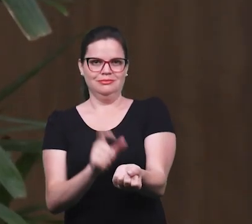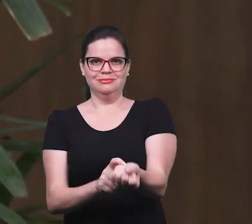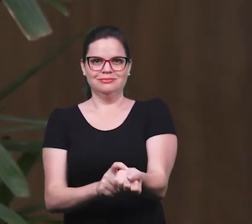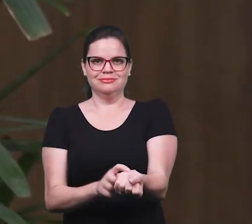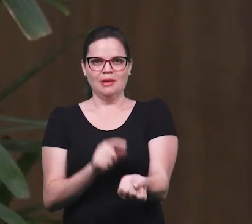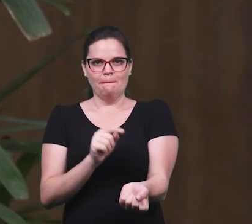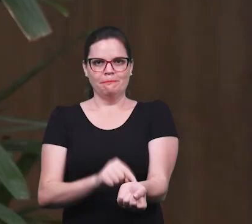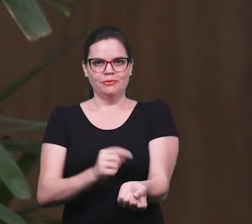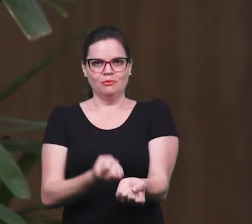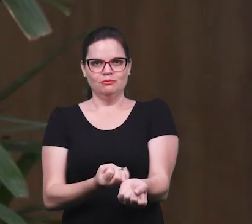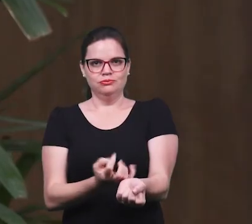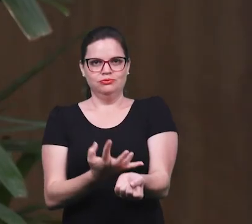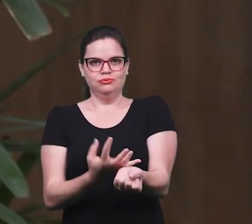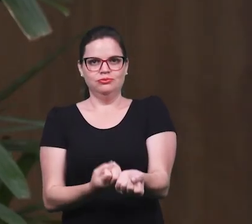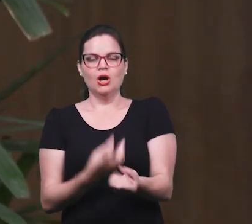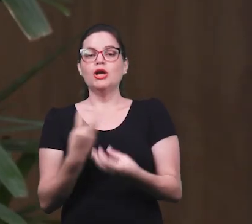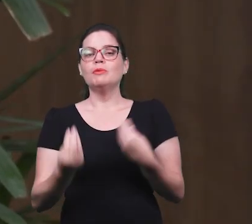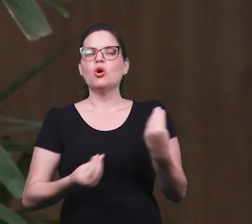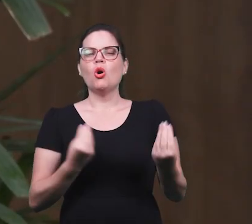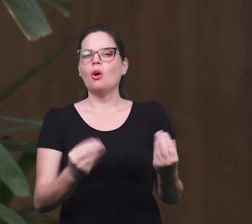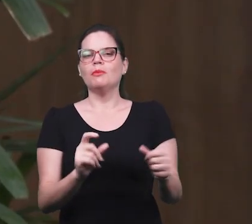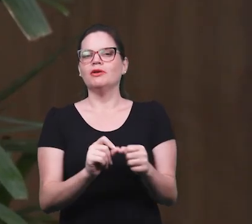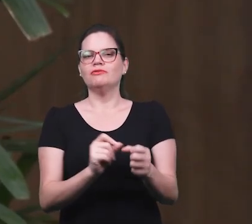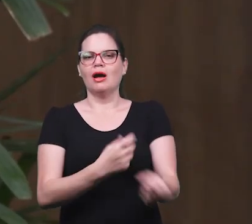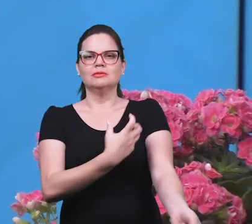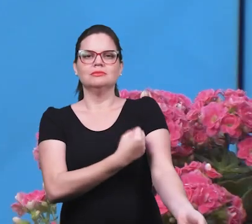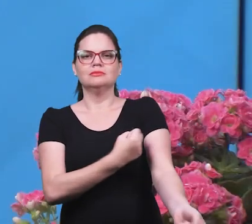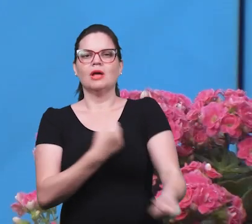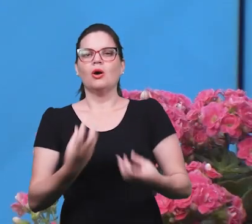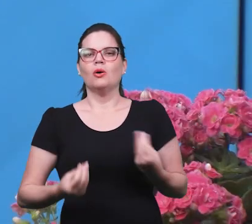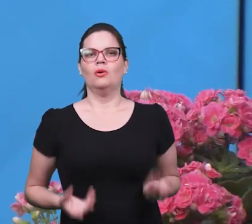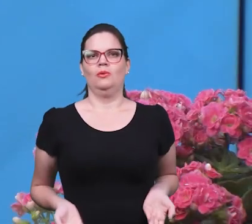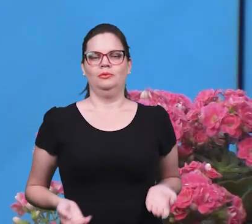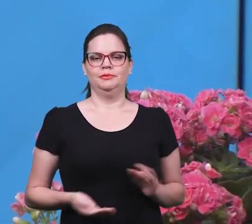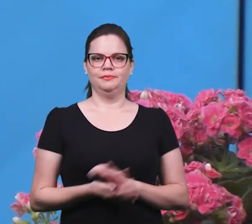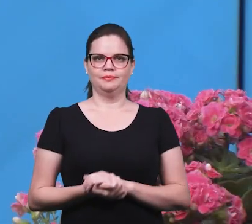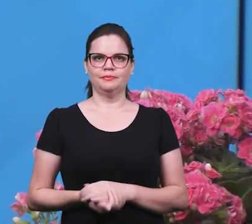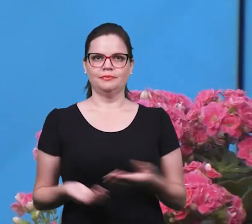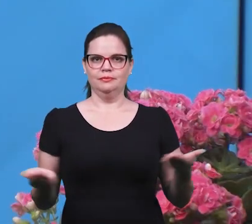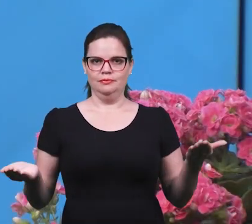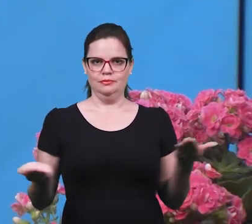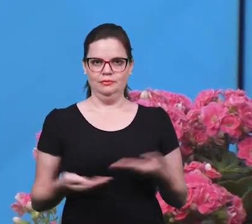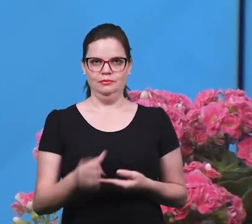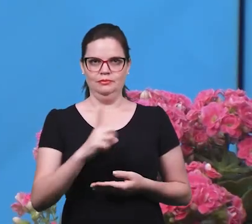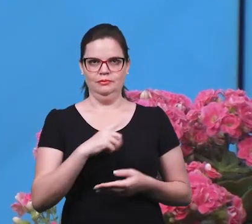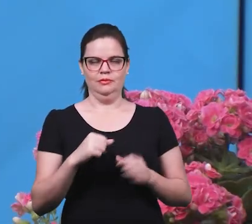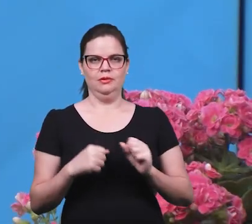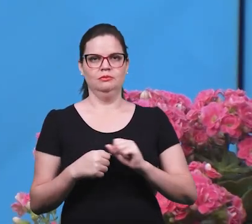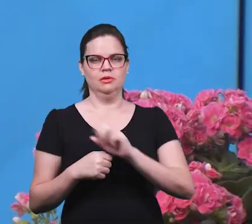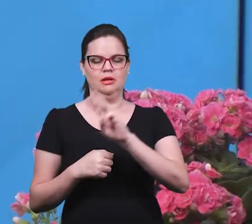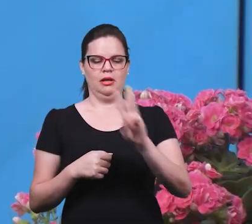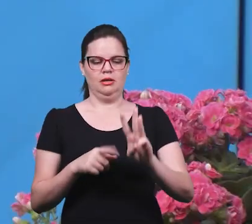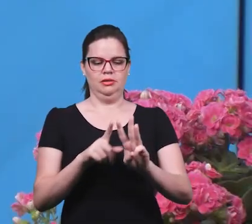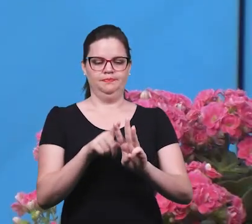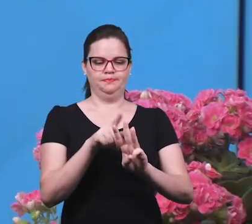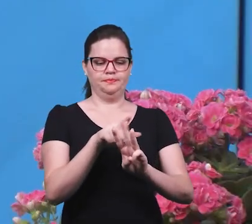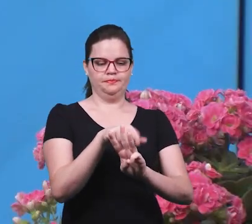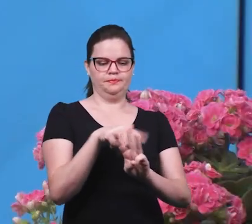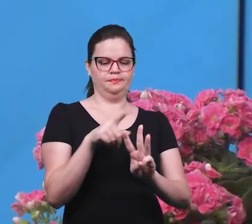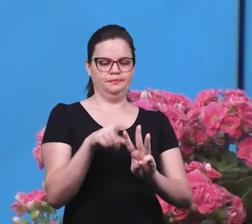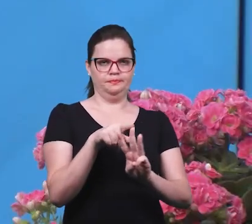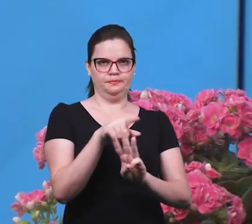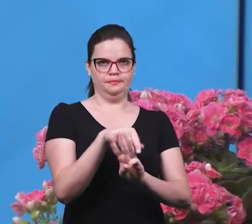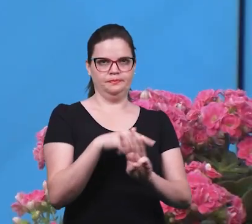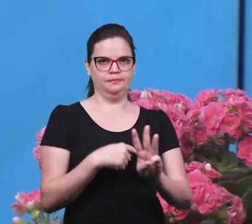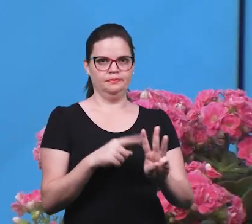é medida? Como que se mede a pressão? Então, hoje a gente tem disponíveis três tipos de aparelho.